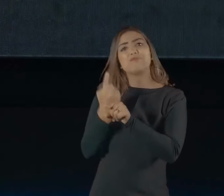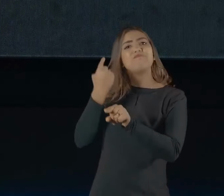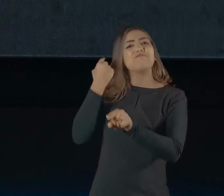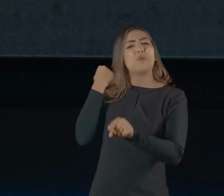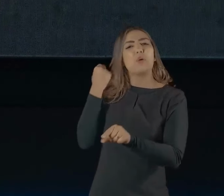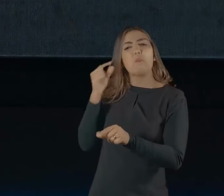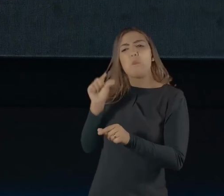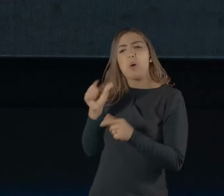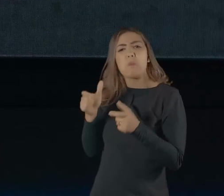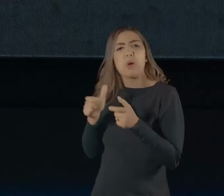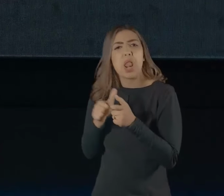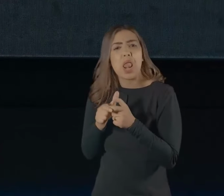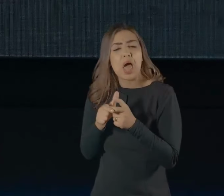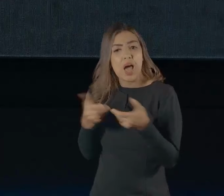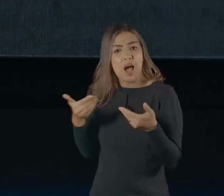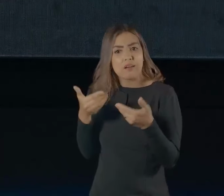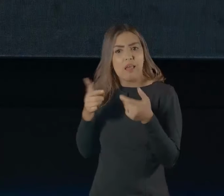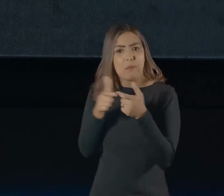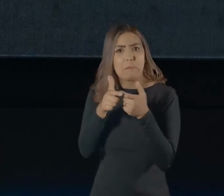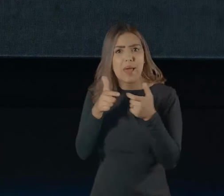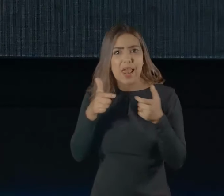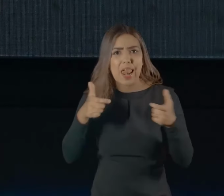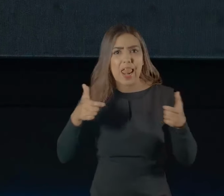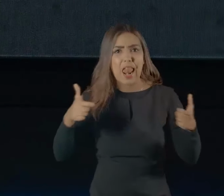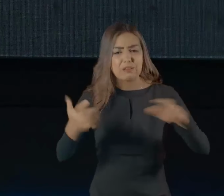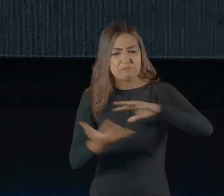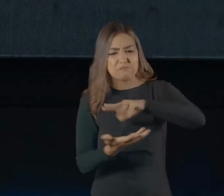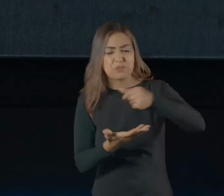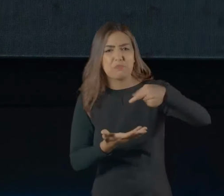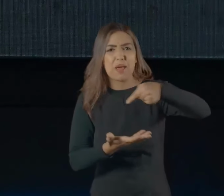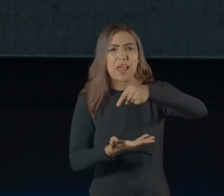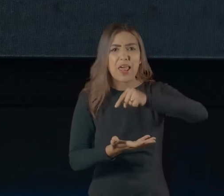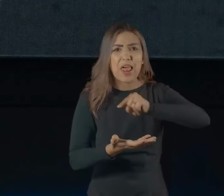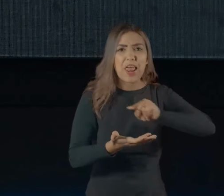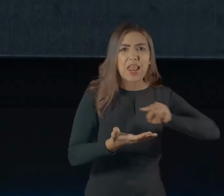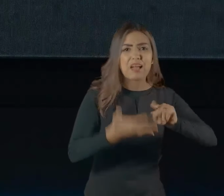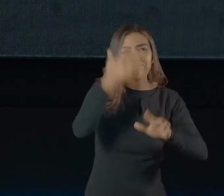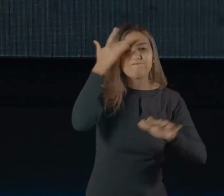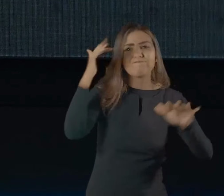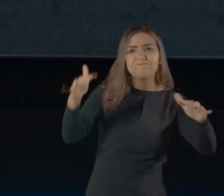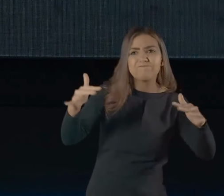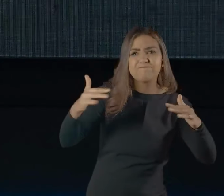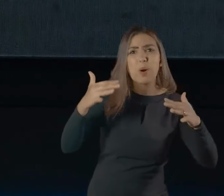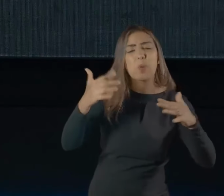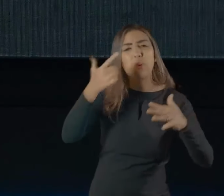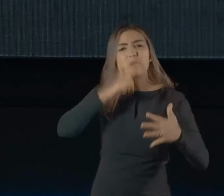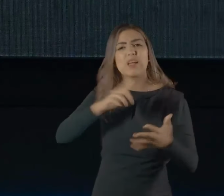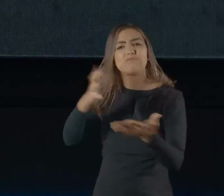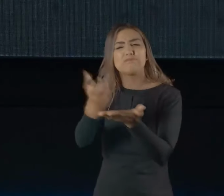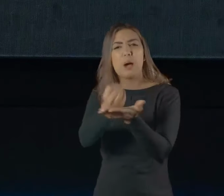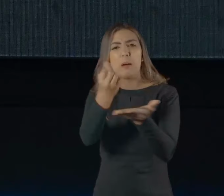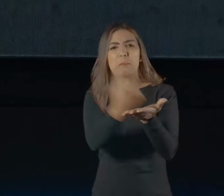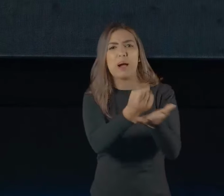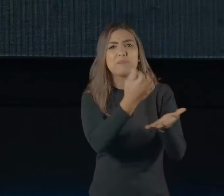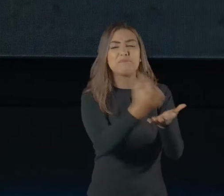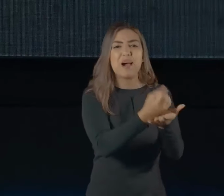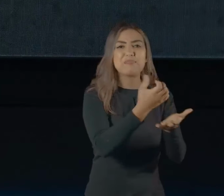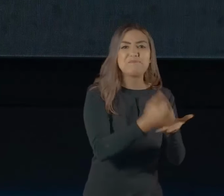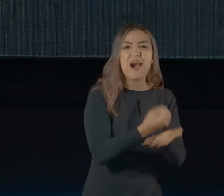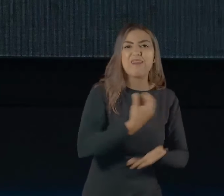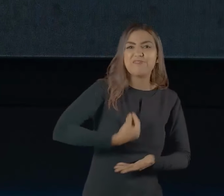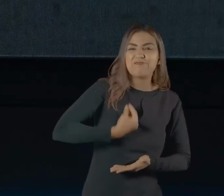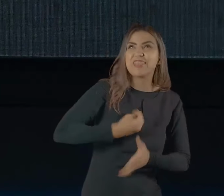vidas estão sendo impactadas e ainda mais ainda, porque o chamado de Deus, quando você entra no chamado de Deus,